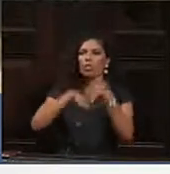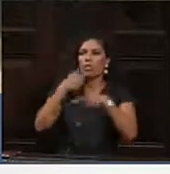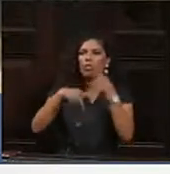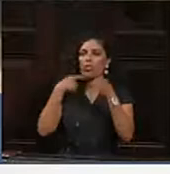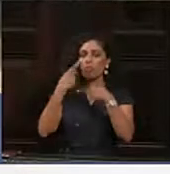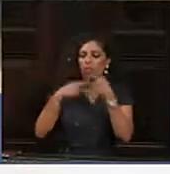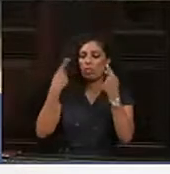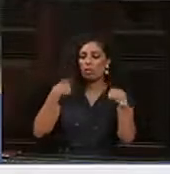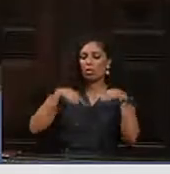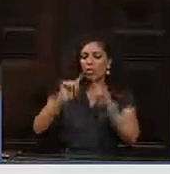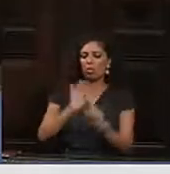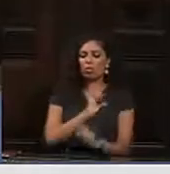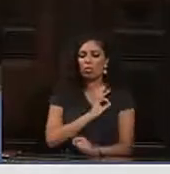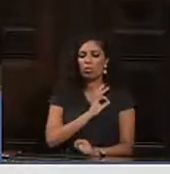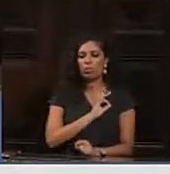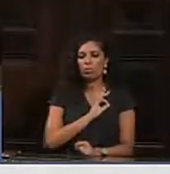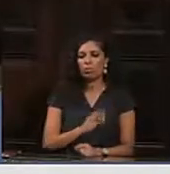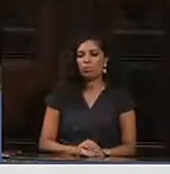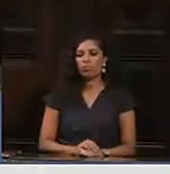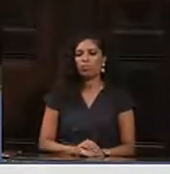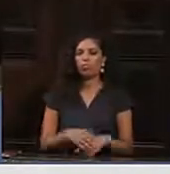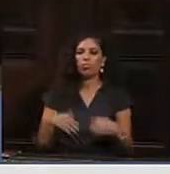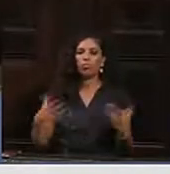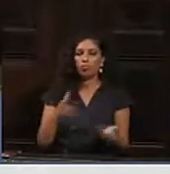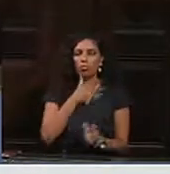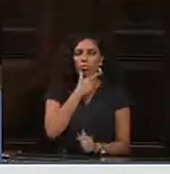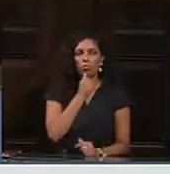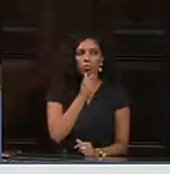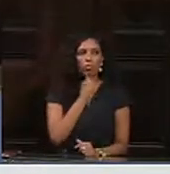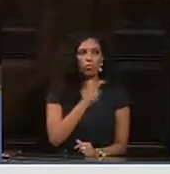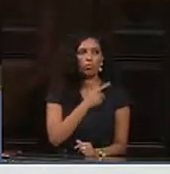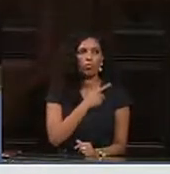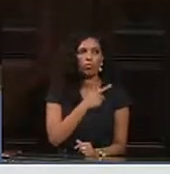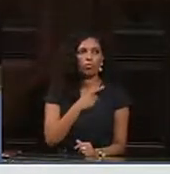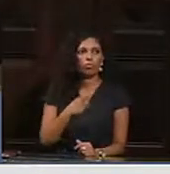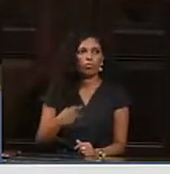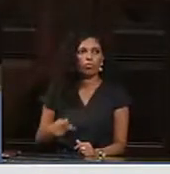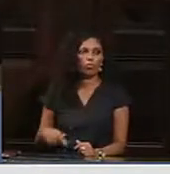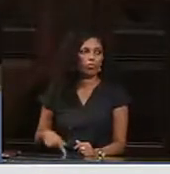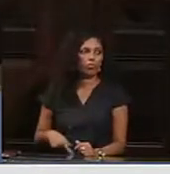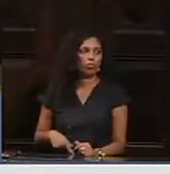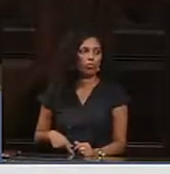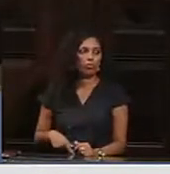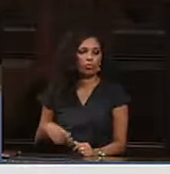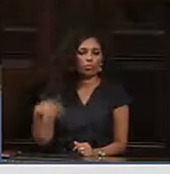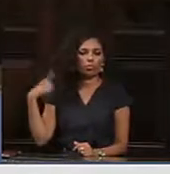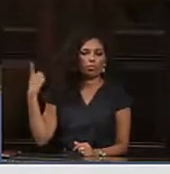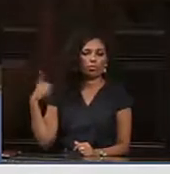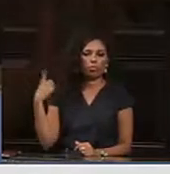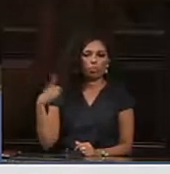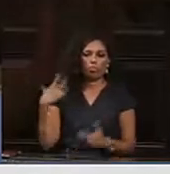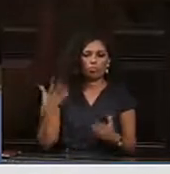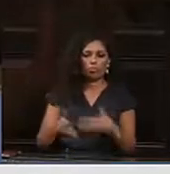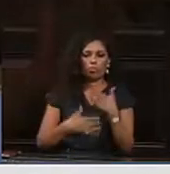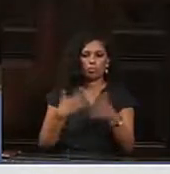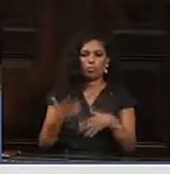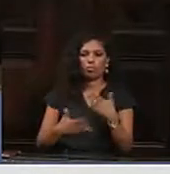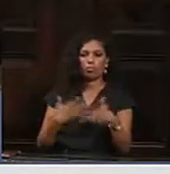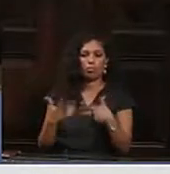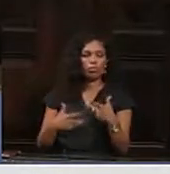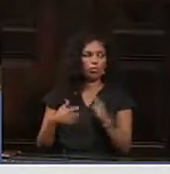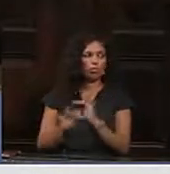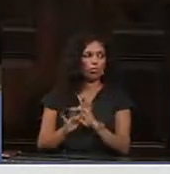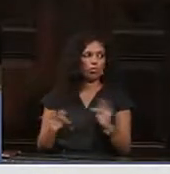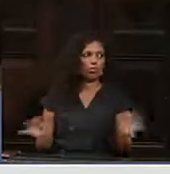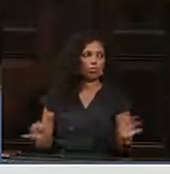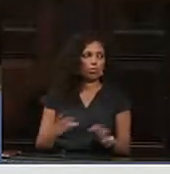militar. Obrigado, meu irmão. Perfeito. Então, senhor presidente, então, o deputado Dino, o que eu estou querendo dizer aqui é